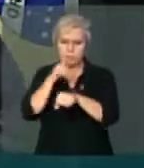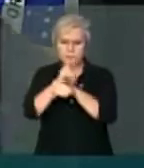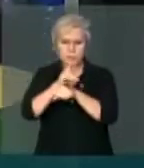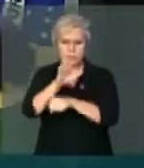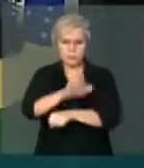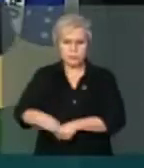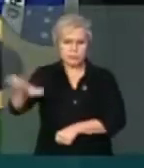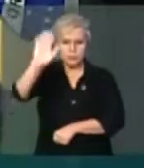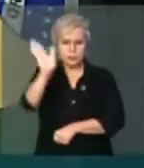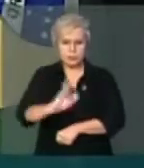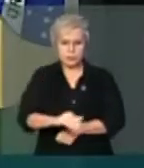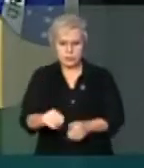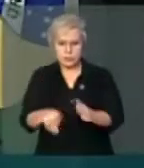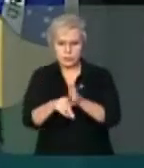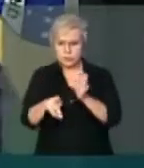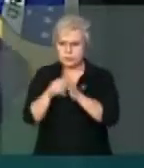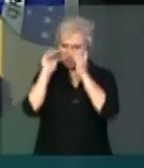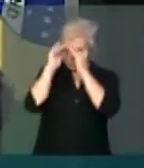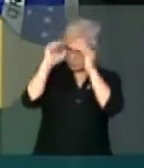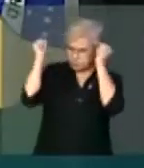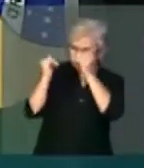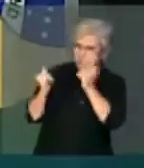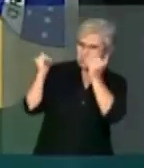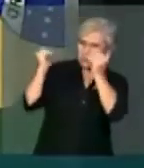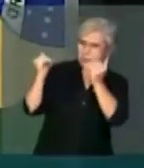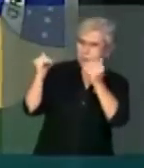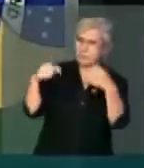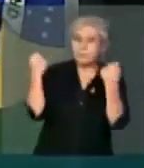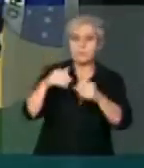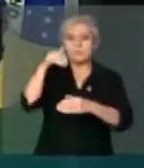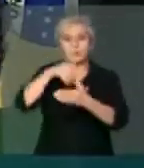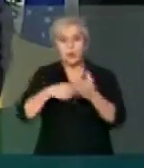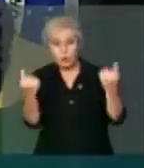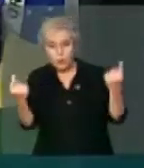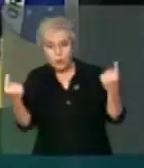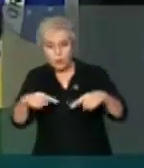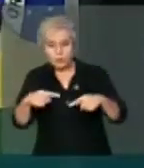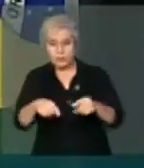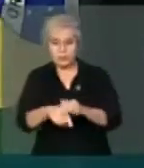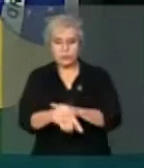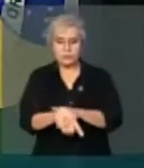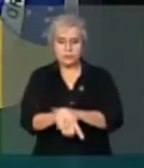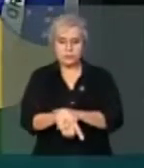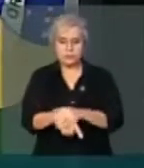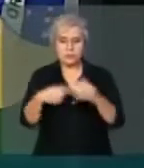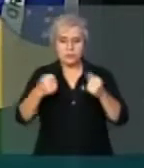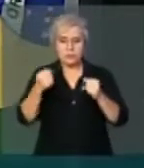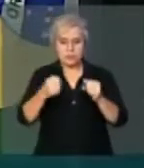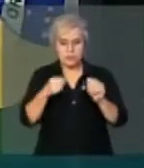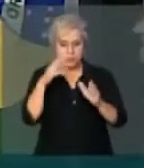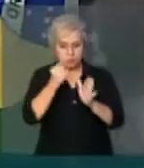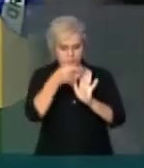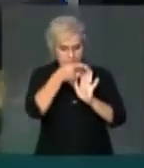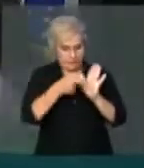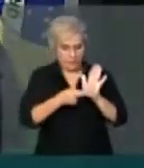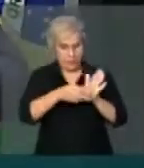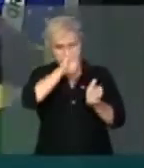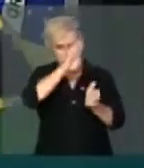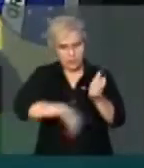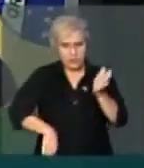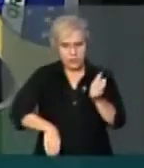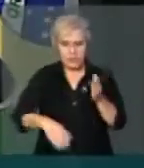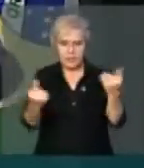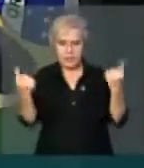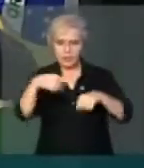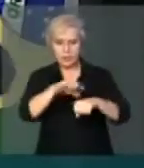públicos ao domínio do Supremo. Nós temos que votar contra a retirada e derrotar esse projeto, porque ele é inconstitucional e